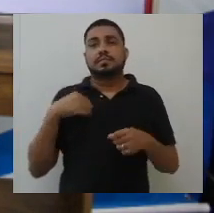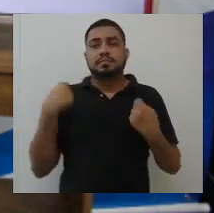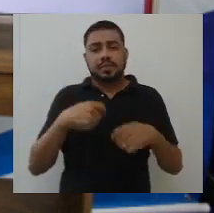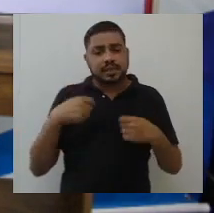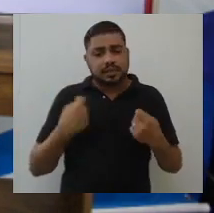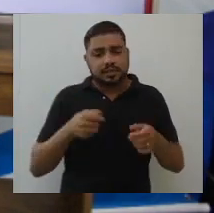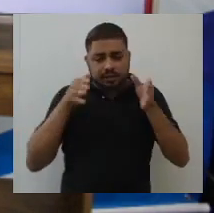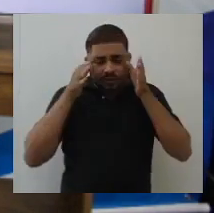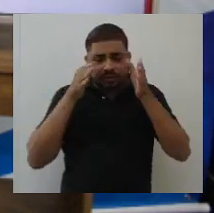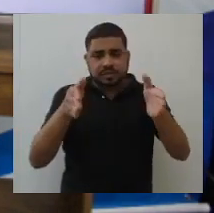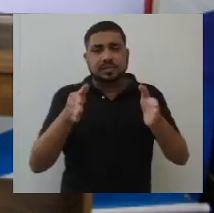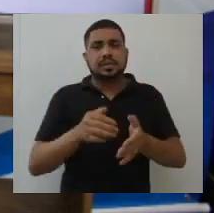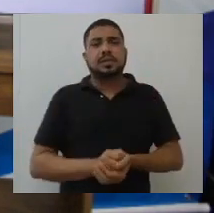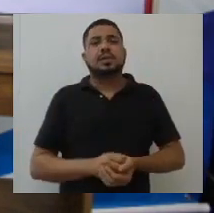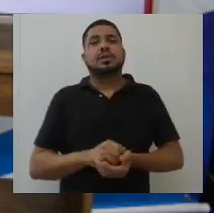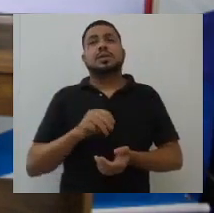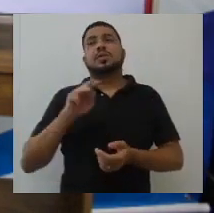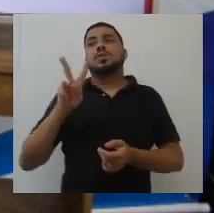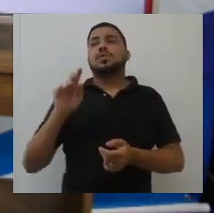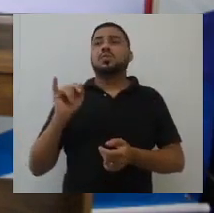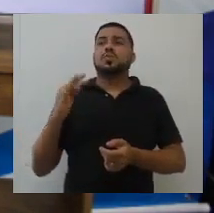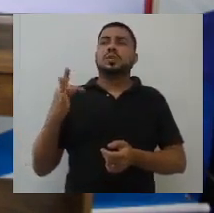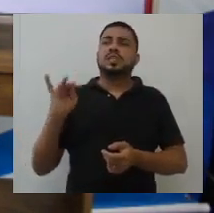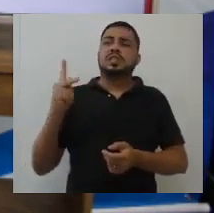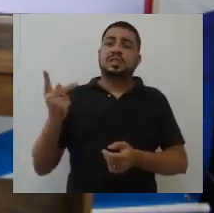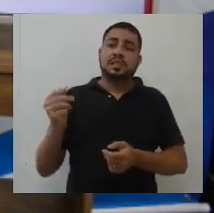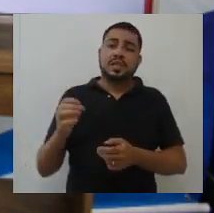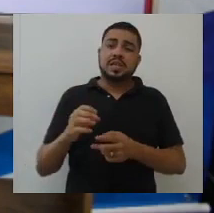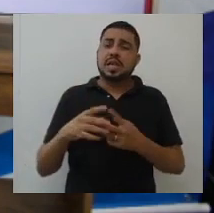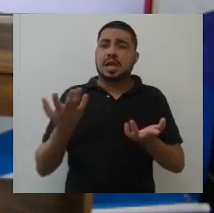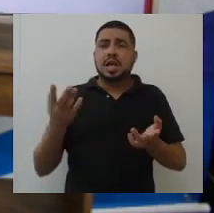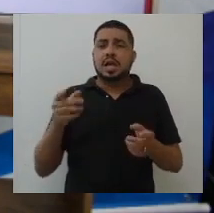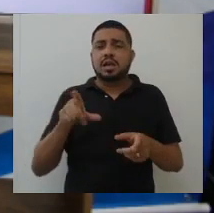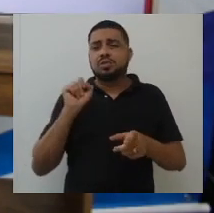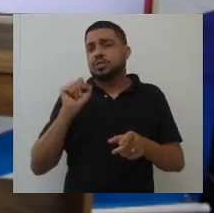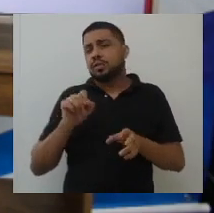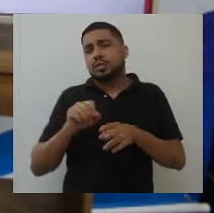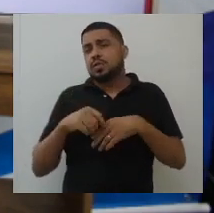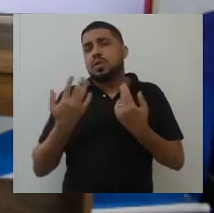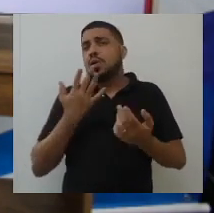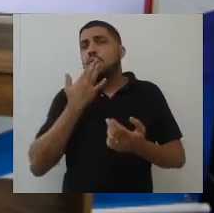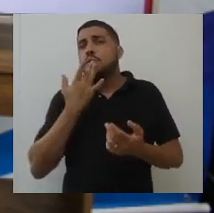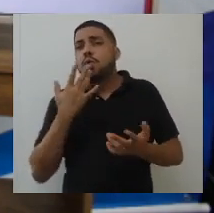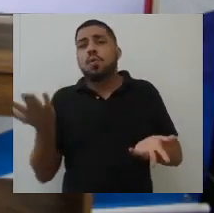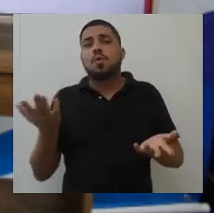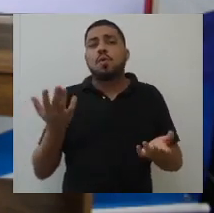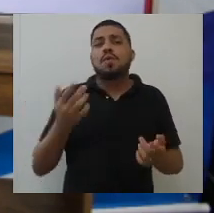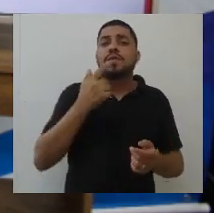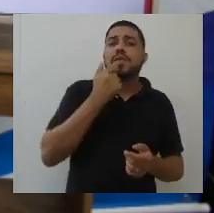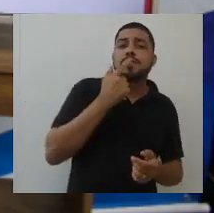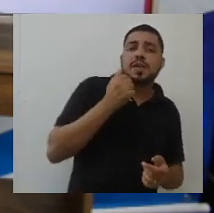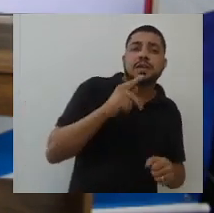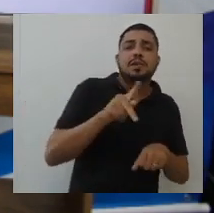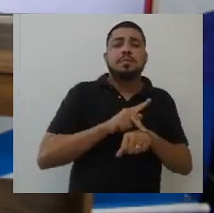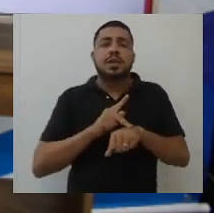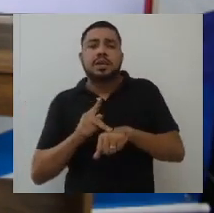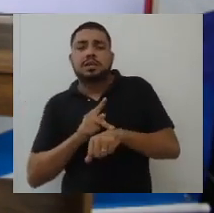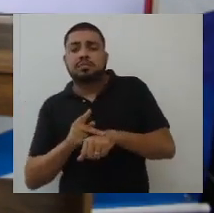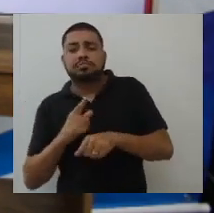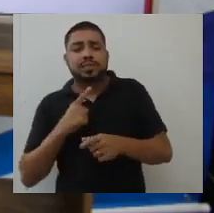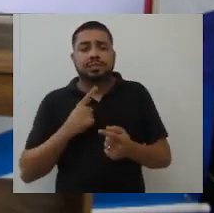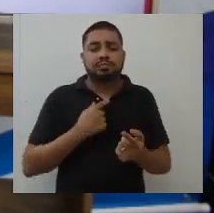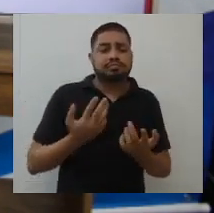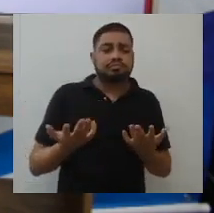esses W8 questions. Which é para uma escolha limitada. Como assim escolha limitada? Qual a cor que você prefere? Vermelho ou preto? Das duas cores eu tenho uma